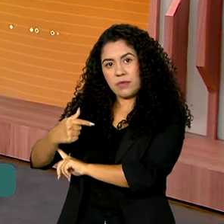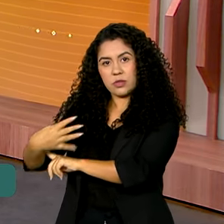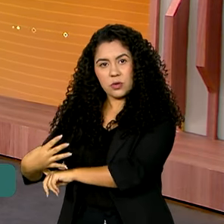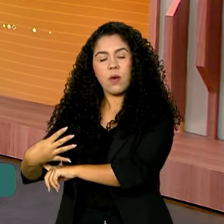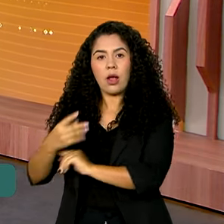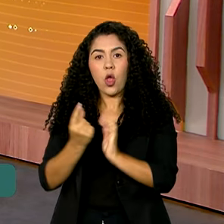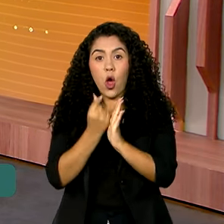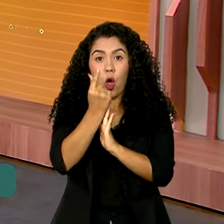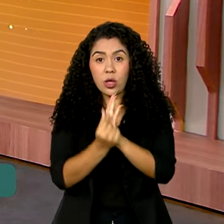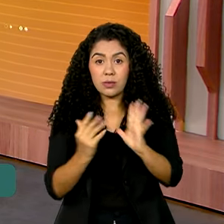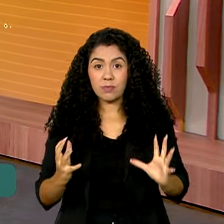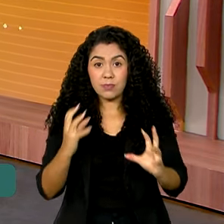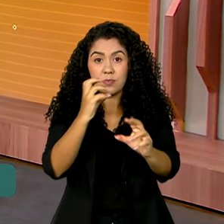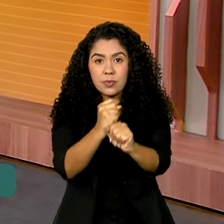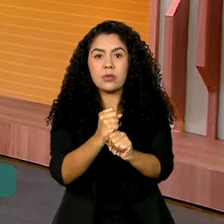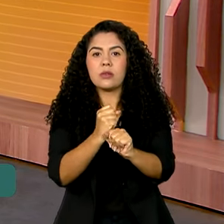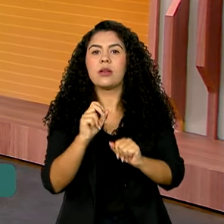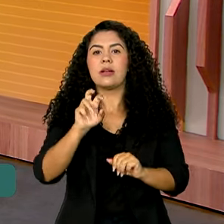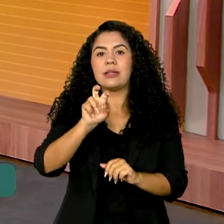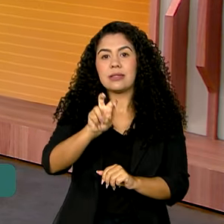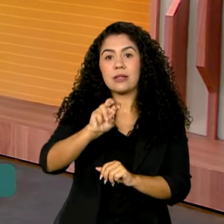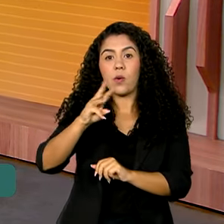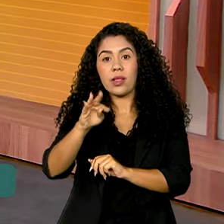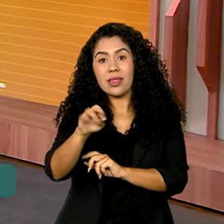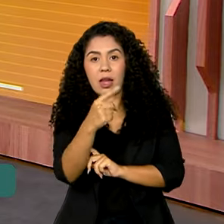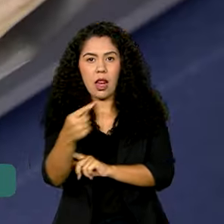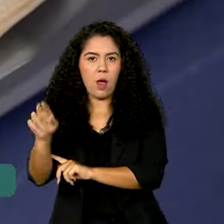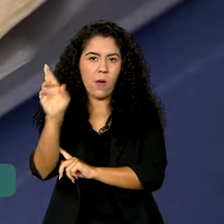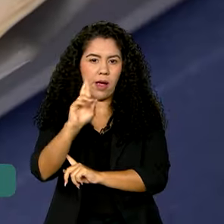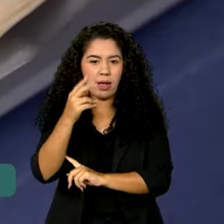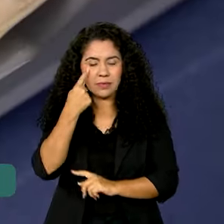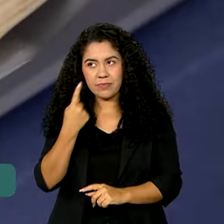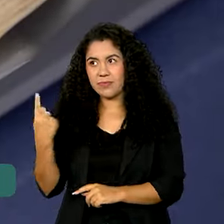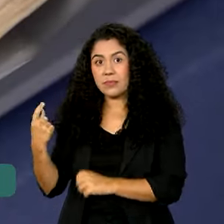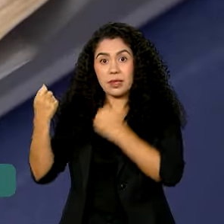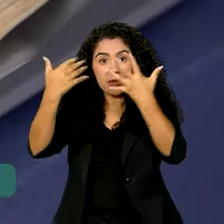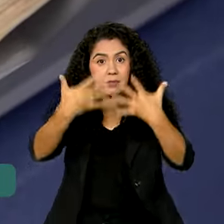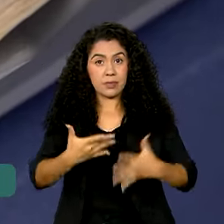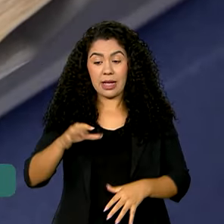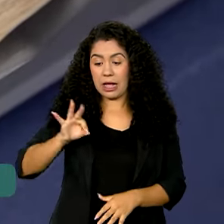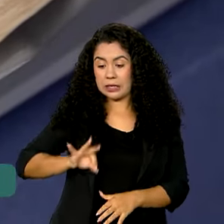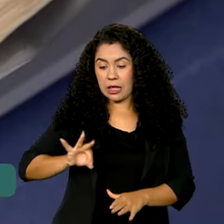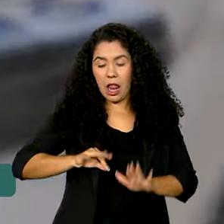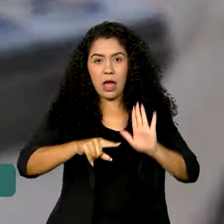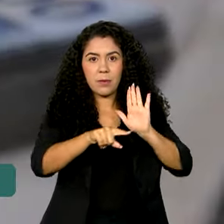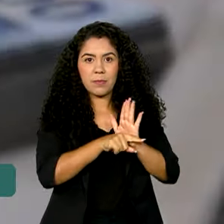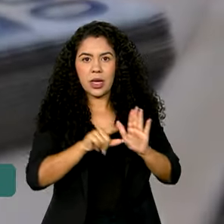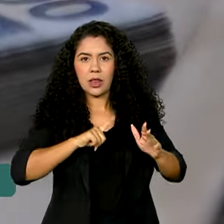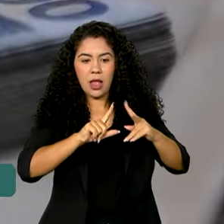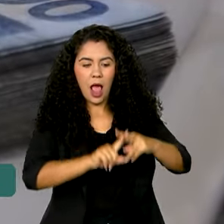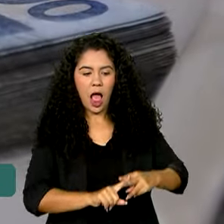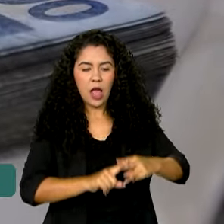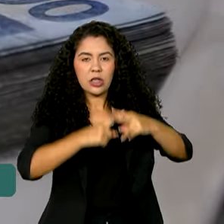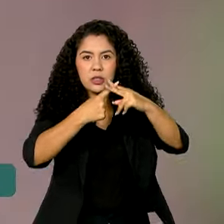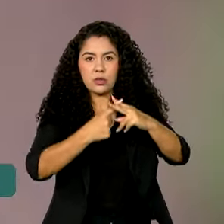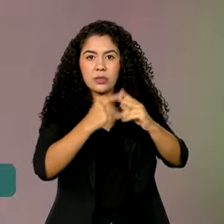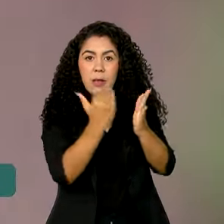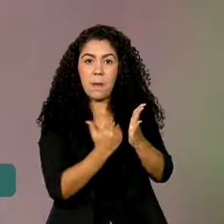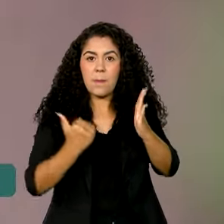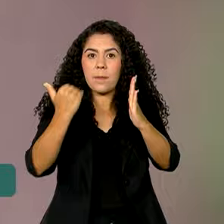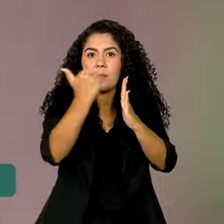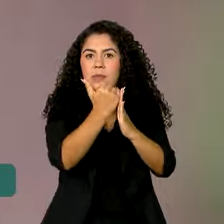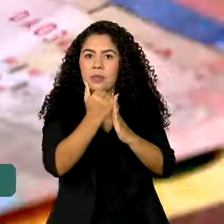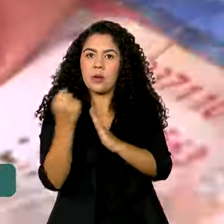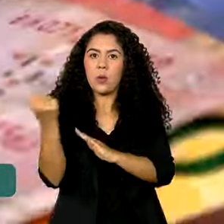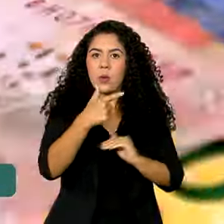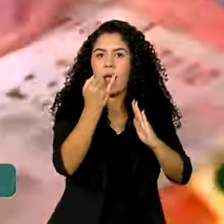previsto ultrapassa R$ 5 trilhões. Salário mínimo com reajuste acima da inflação.